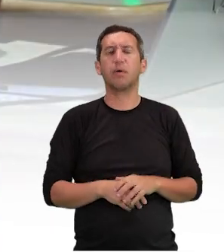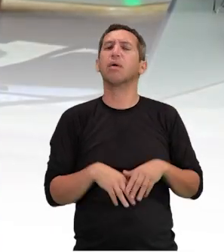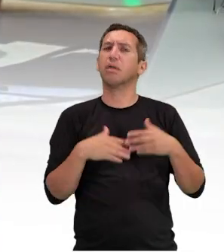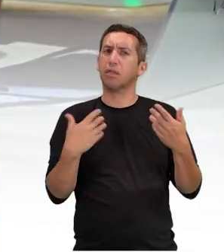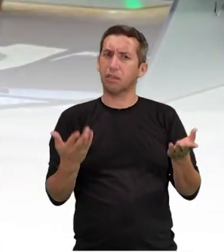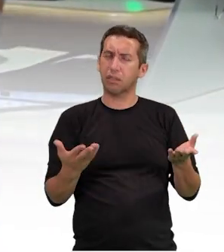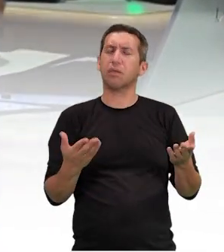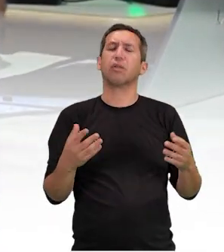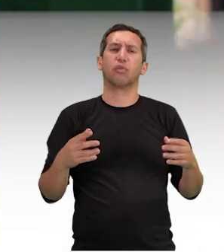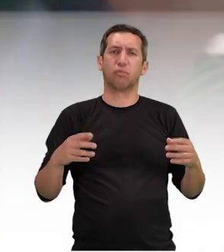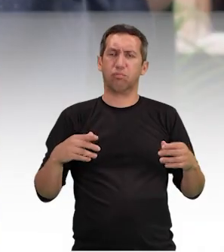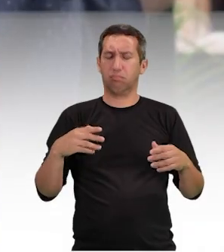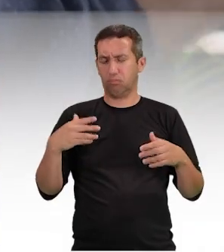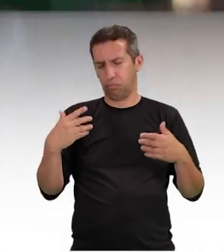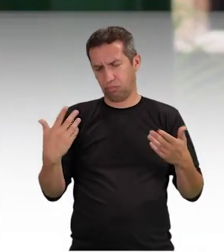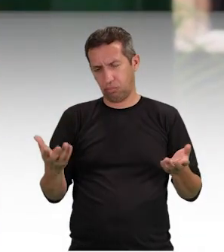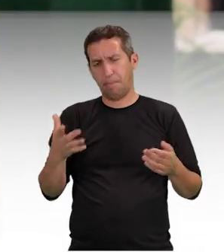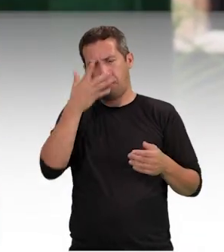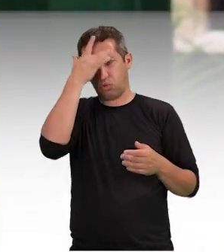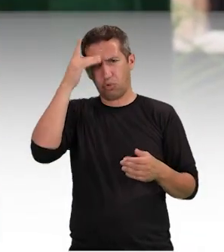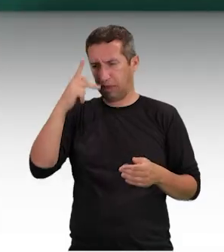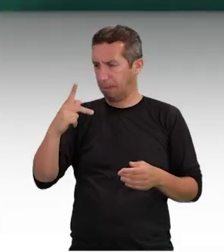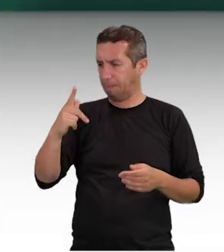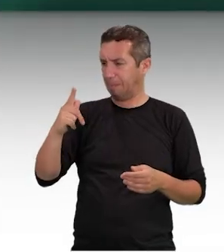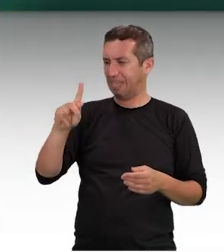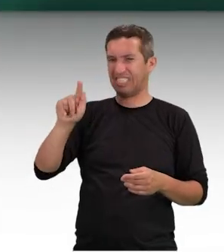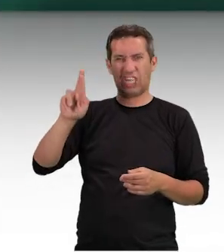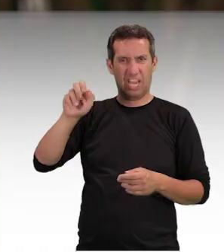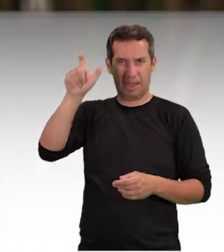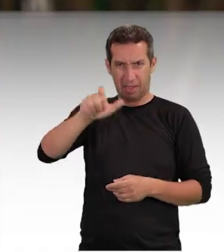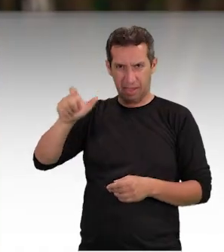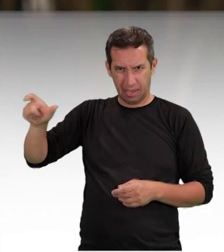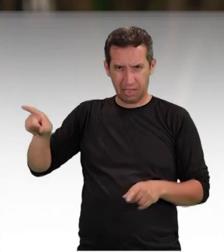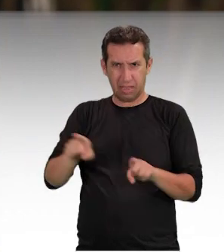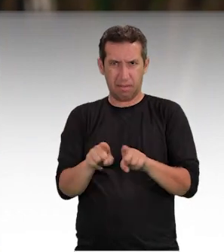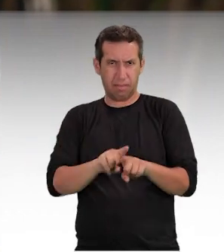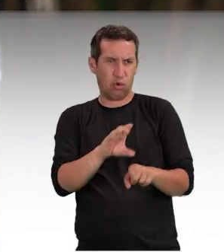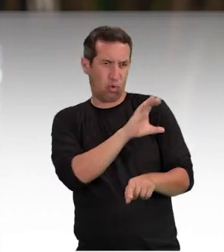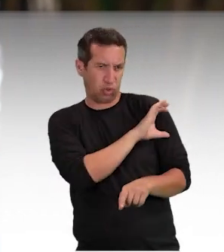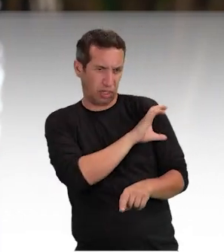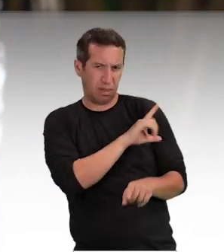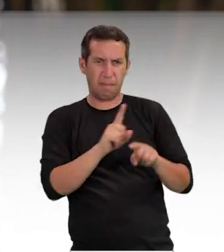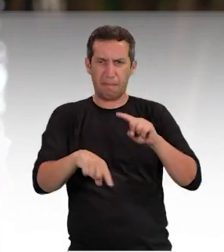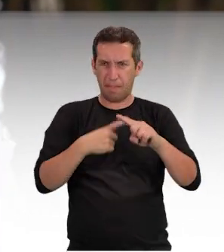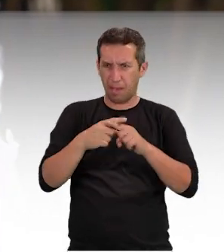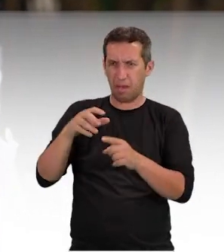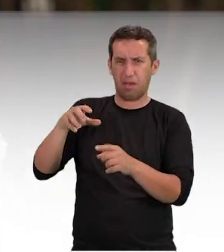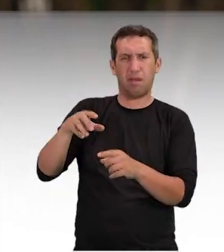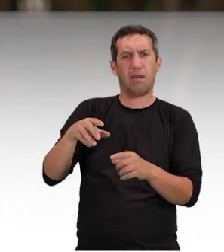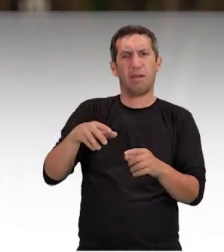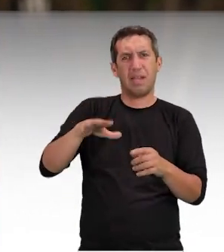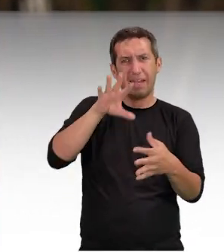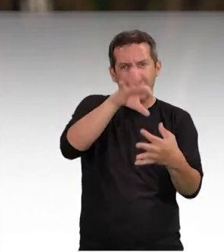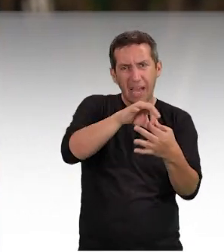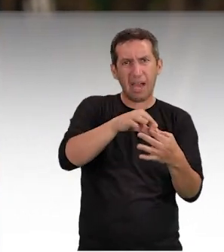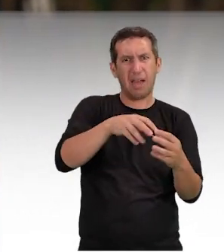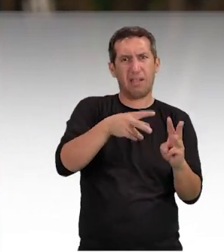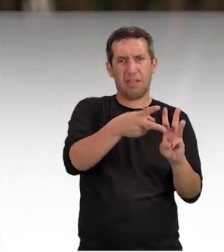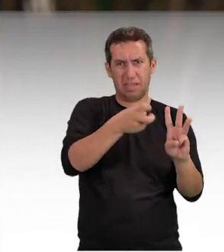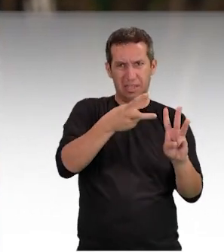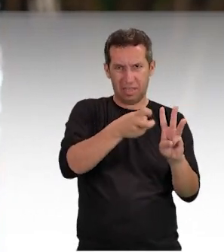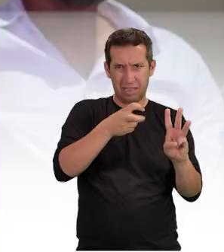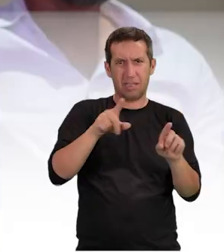Em atuação conjunta, procuradores do Amazonas, de São Paulo, e a coordenadora da 6ª Câmara de Populações Indígenas e